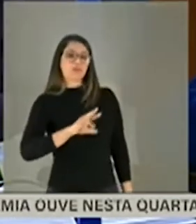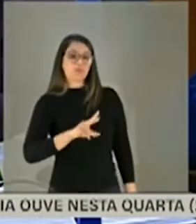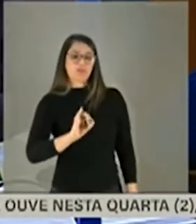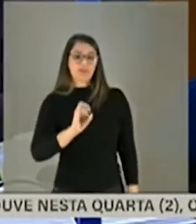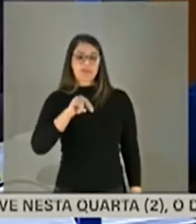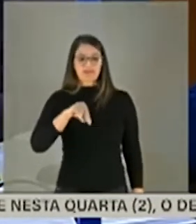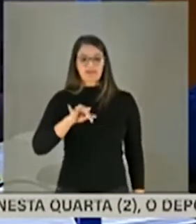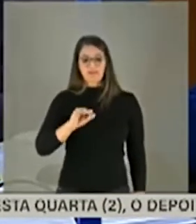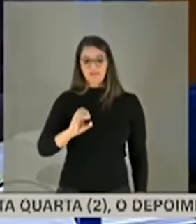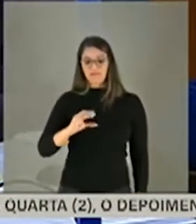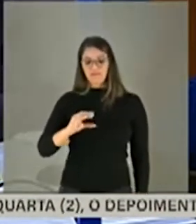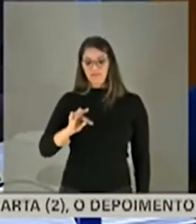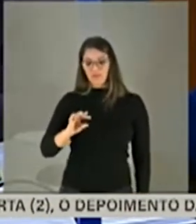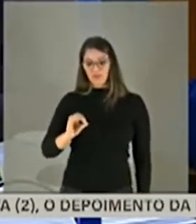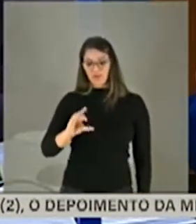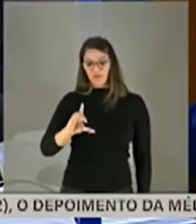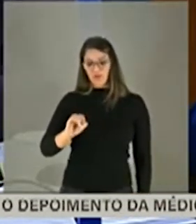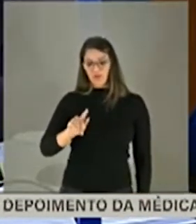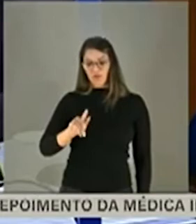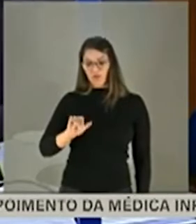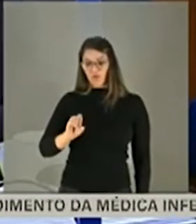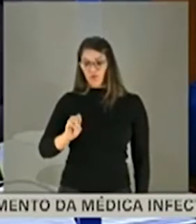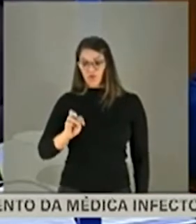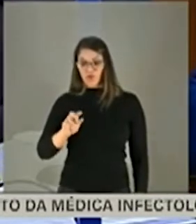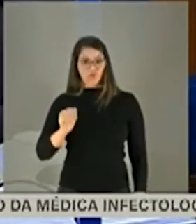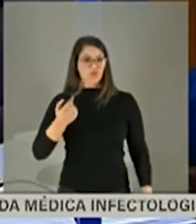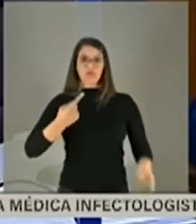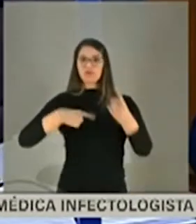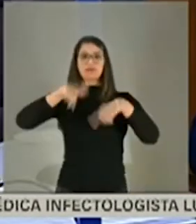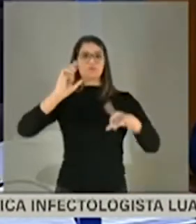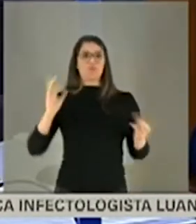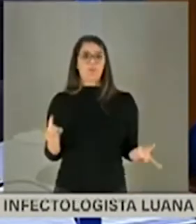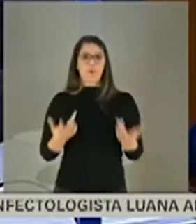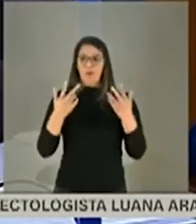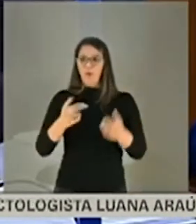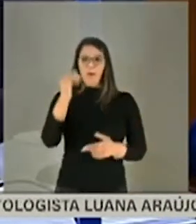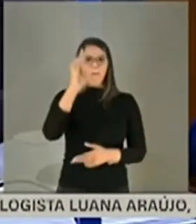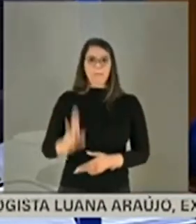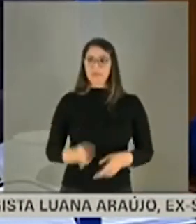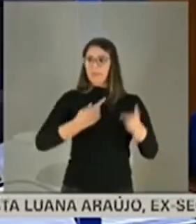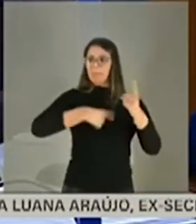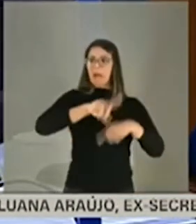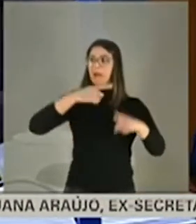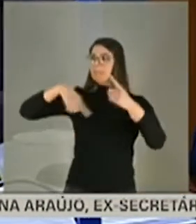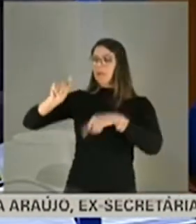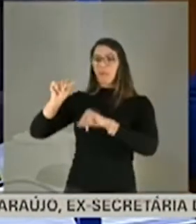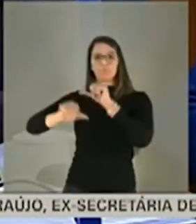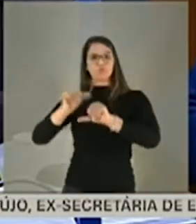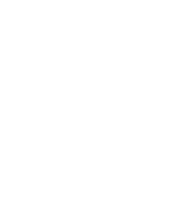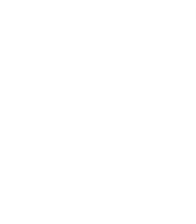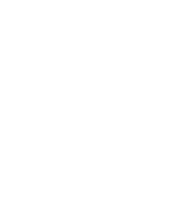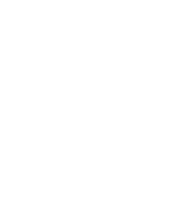infectologista, se transformou de uma hora para outra, como muitos no Brasil se transformaram em infectologista, e não é